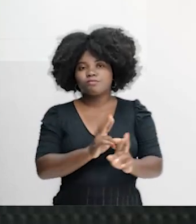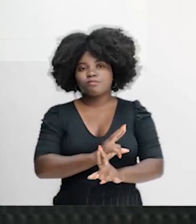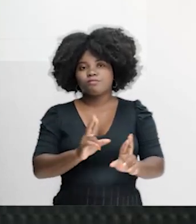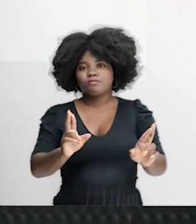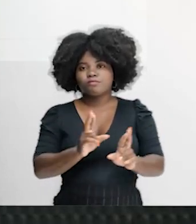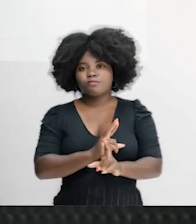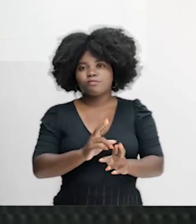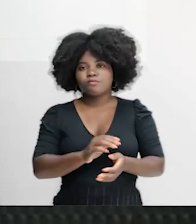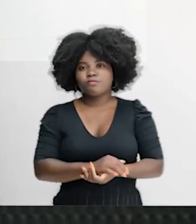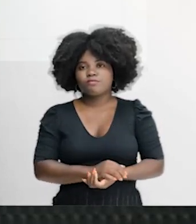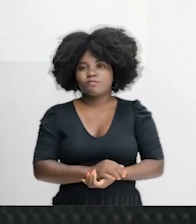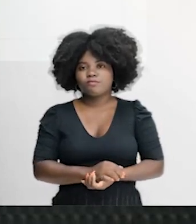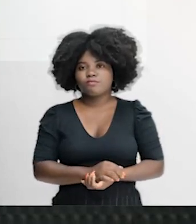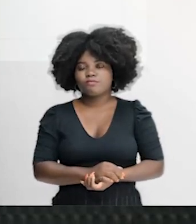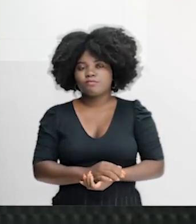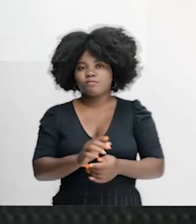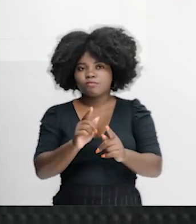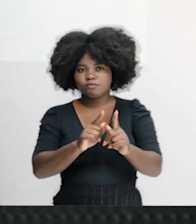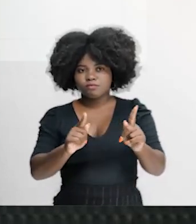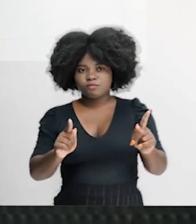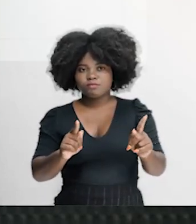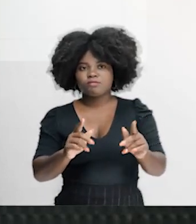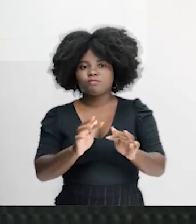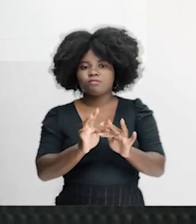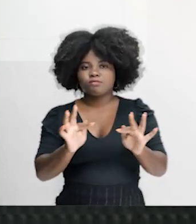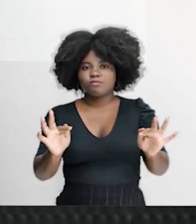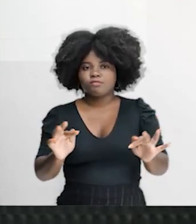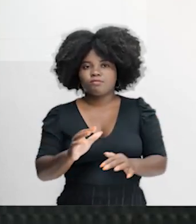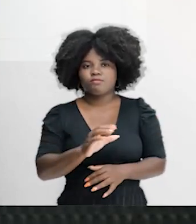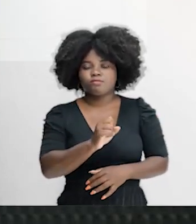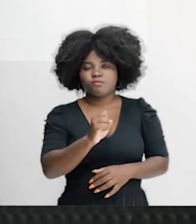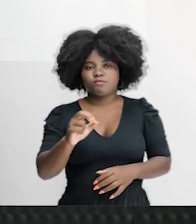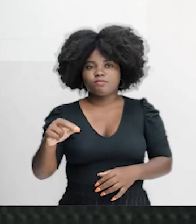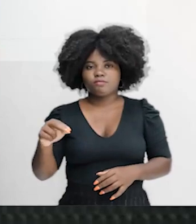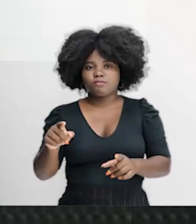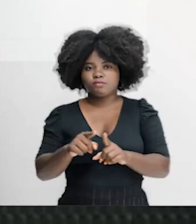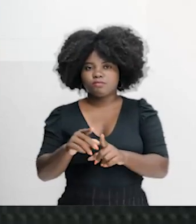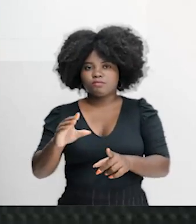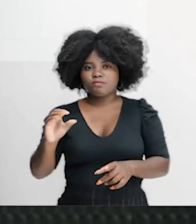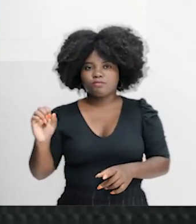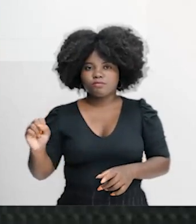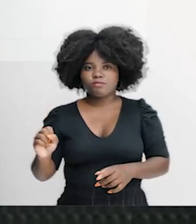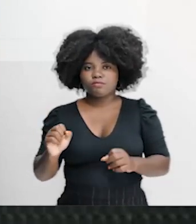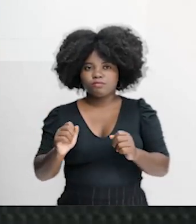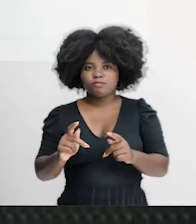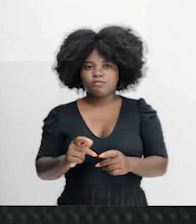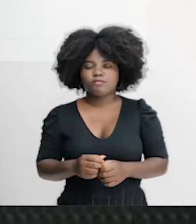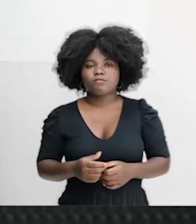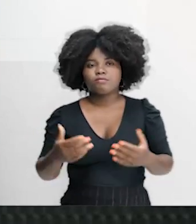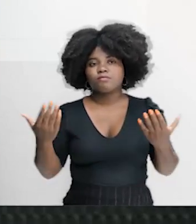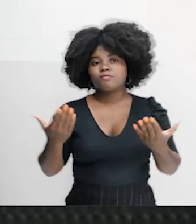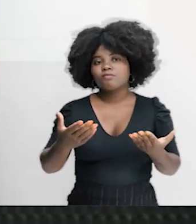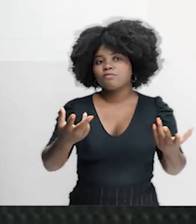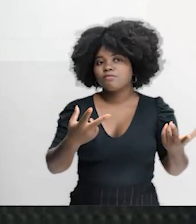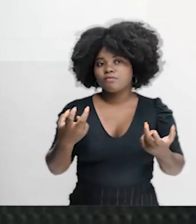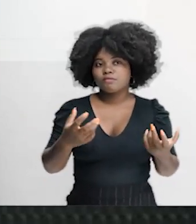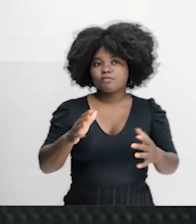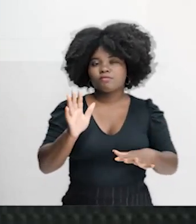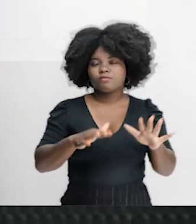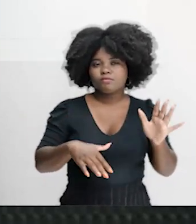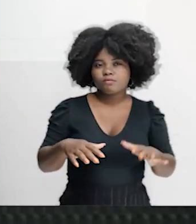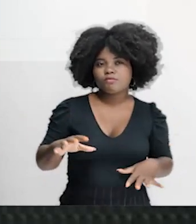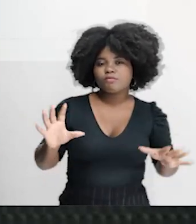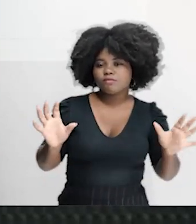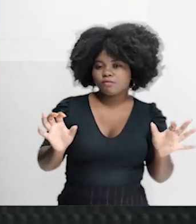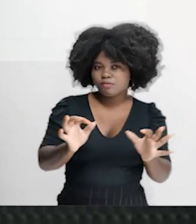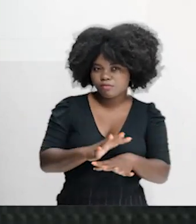relação ao gráfico da função seno e da função cosseno. Beleza? Bom, beleza. Vamos agora analisar algumas conclusões, né? O